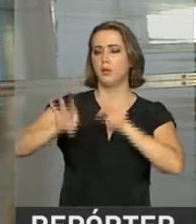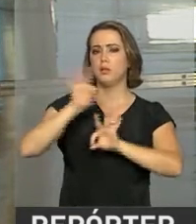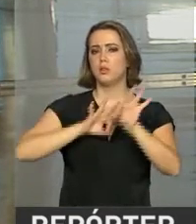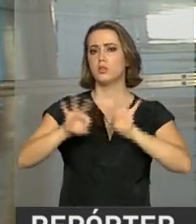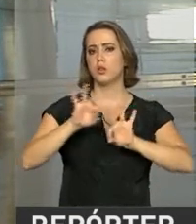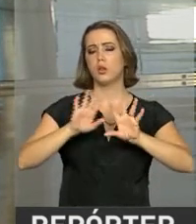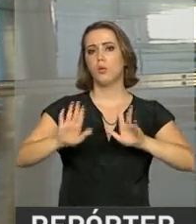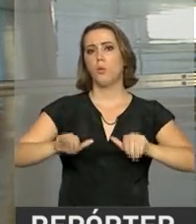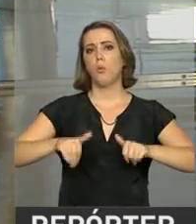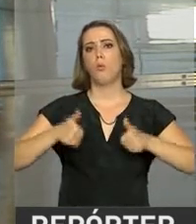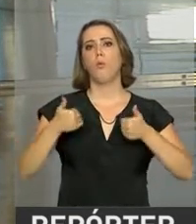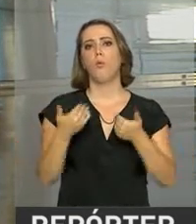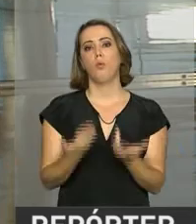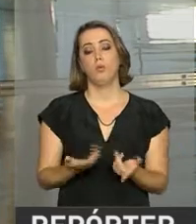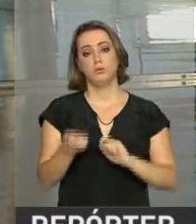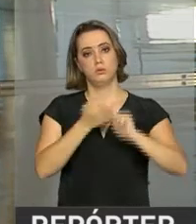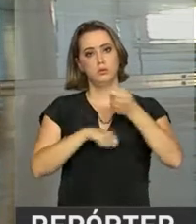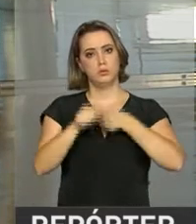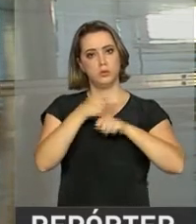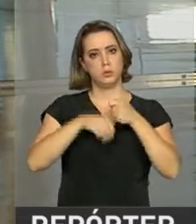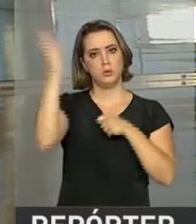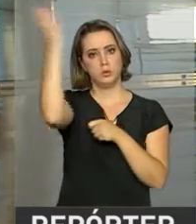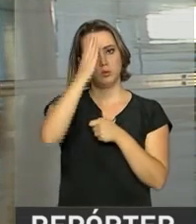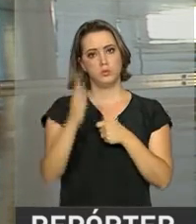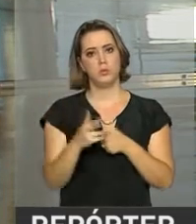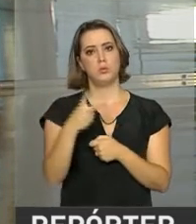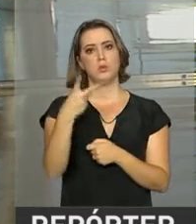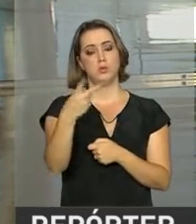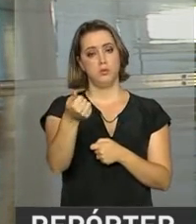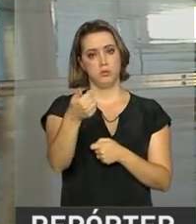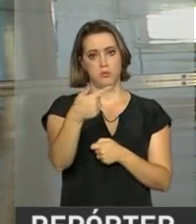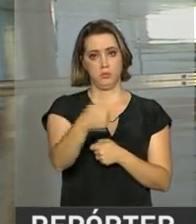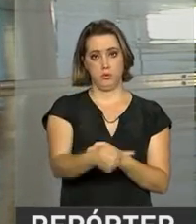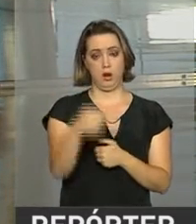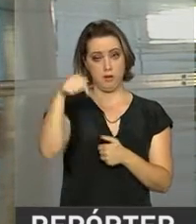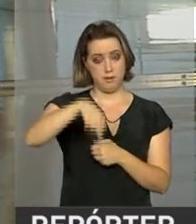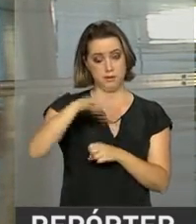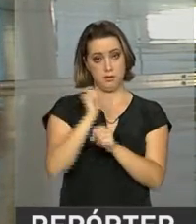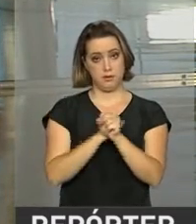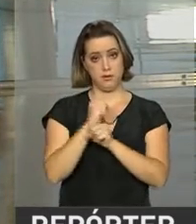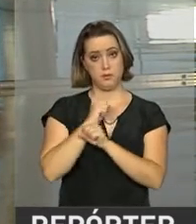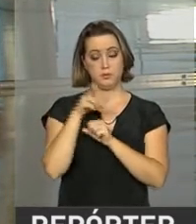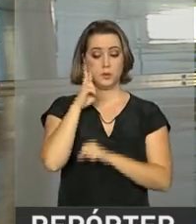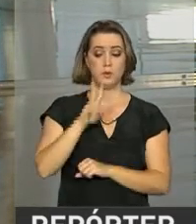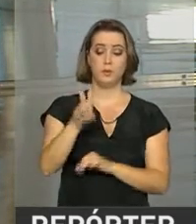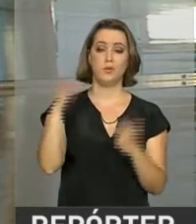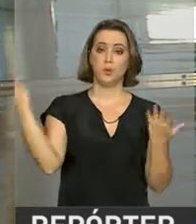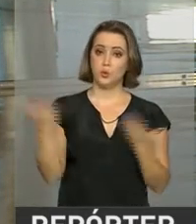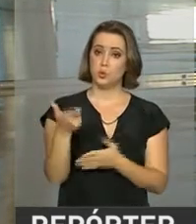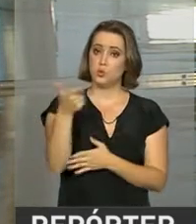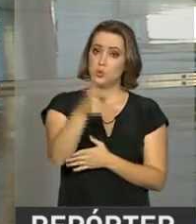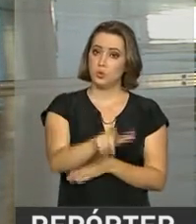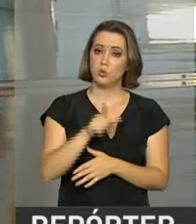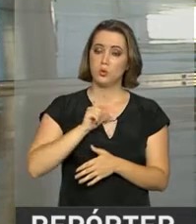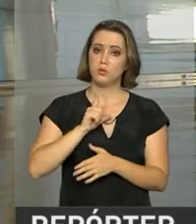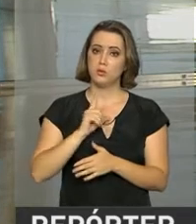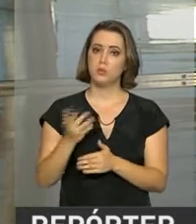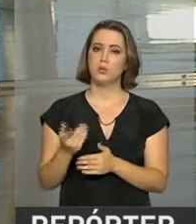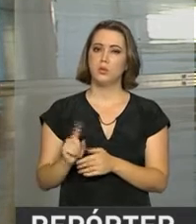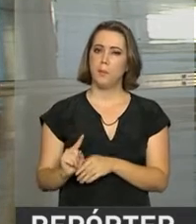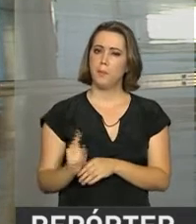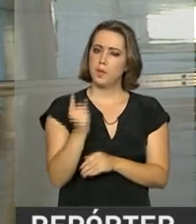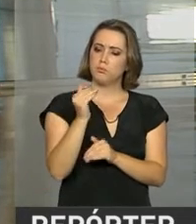para a economia brasileira em 2017 constataram mais uma vez que realmente estão aparecendo os